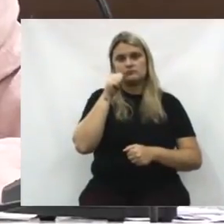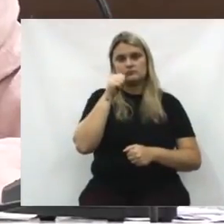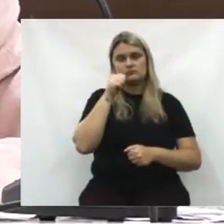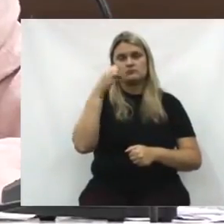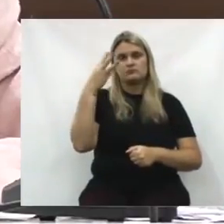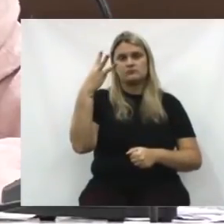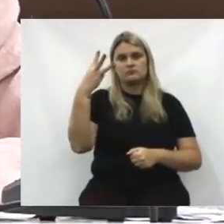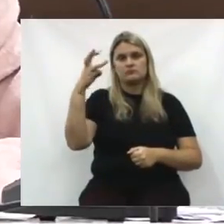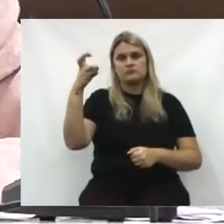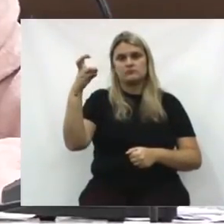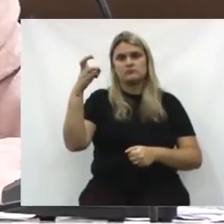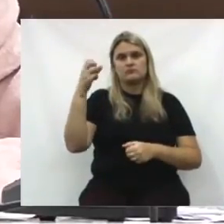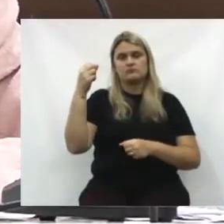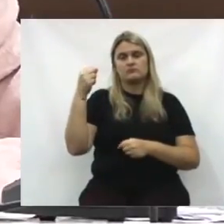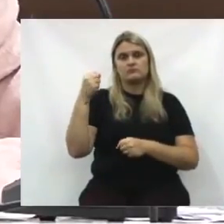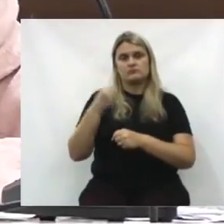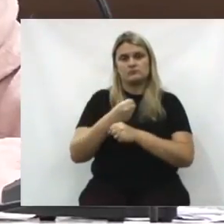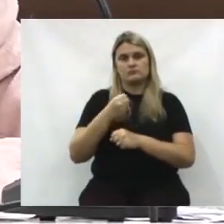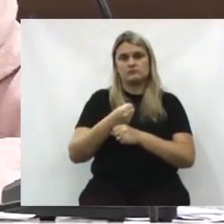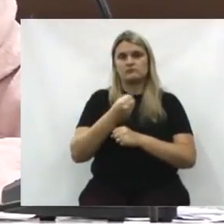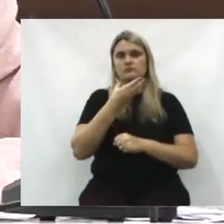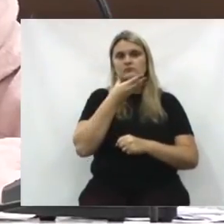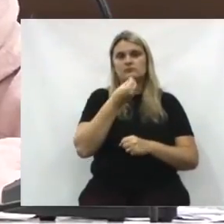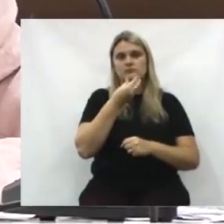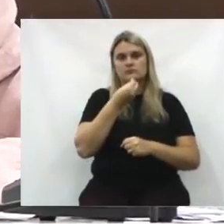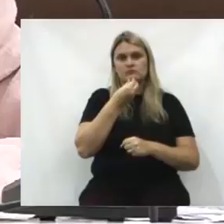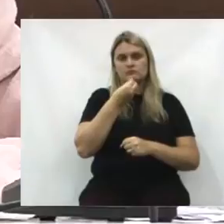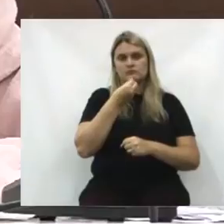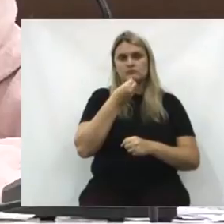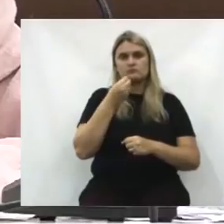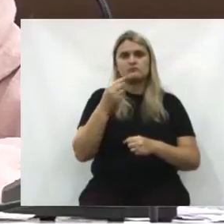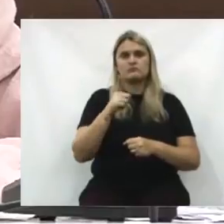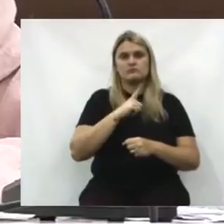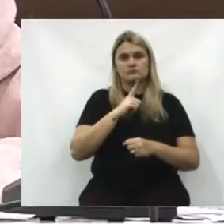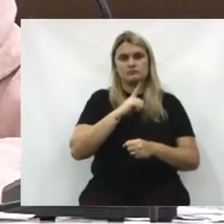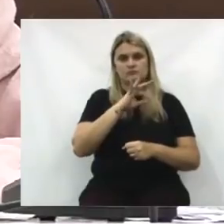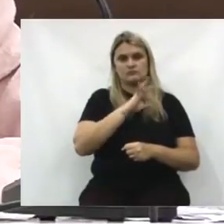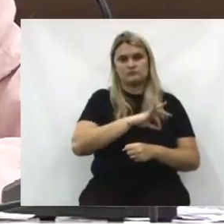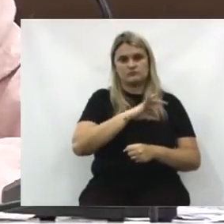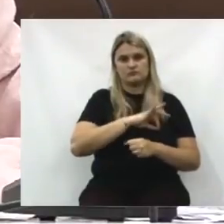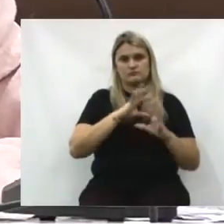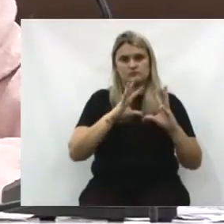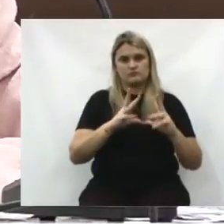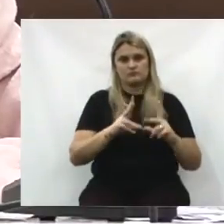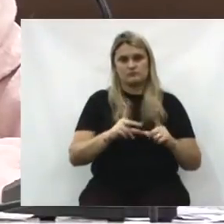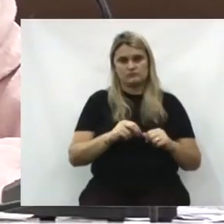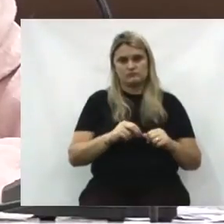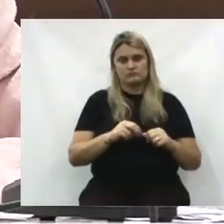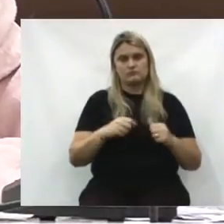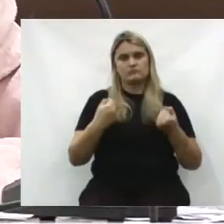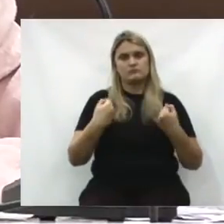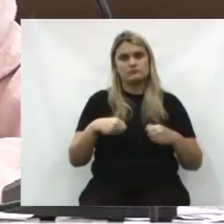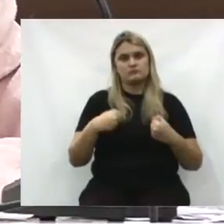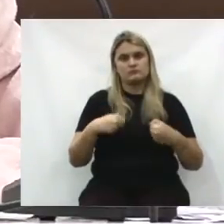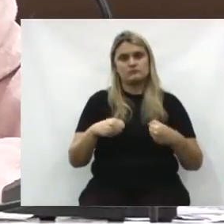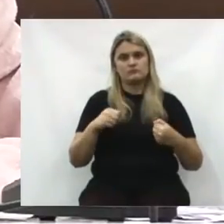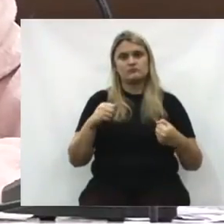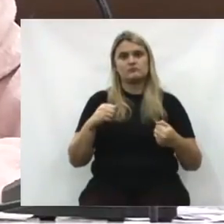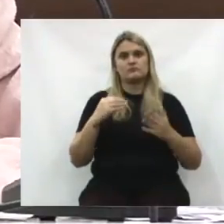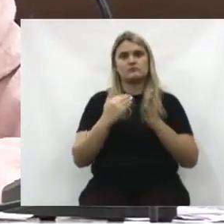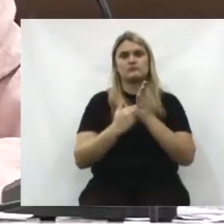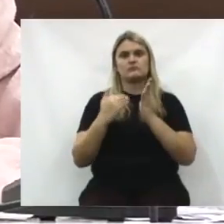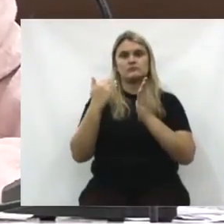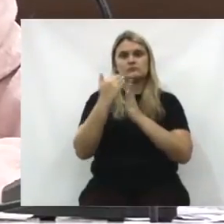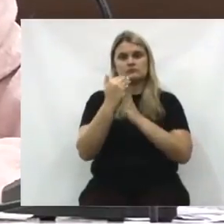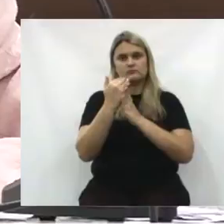no caso das mulheres, e 35 anos no caso dos homens, para receber o benefício integral.